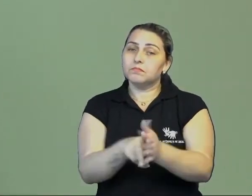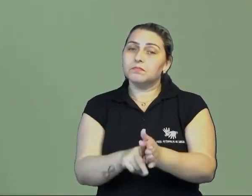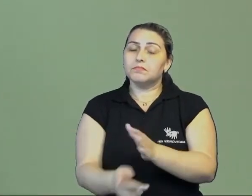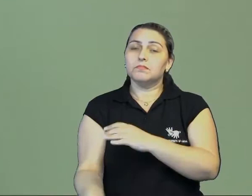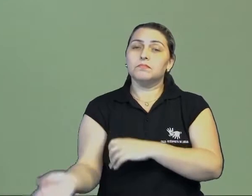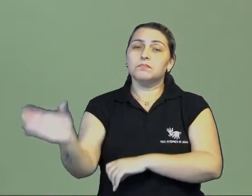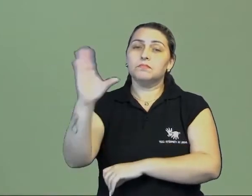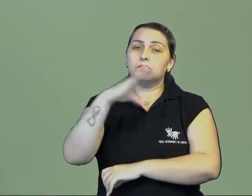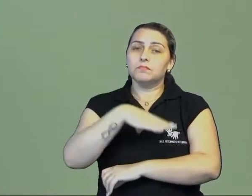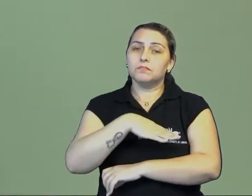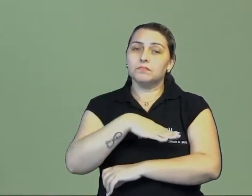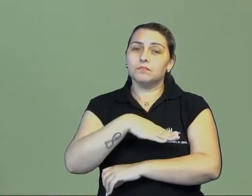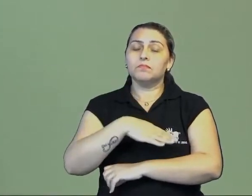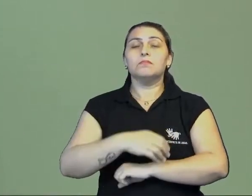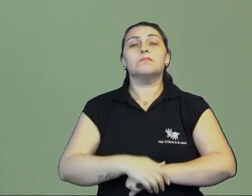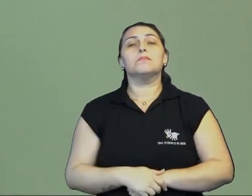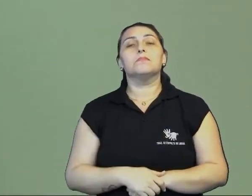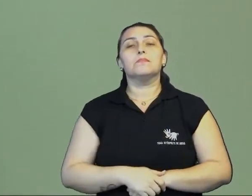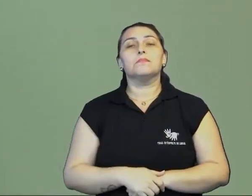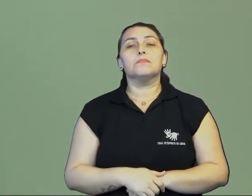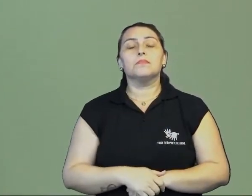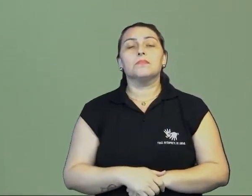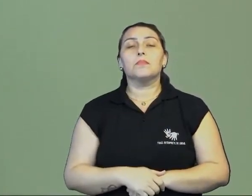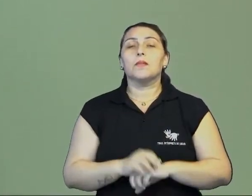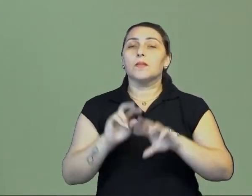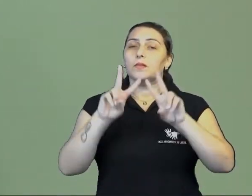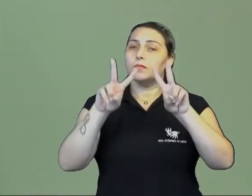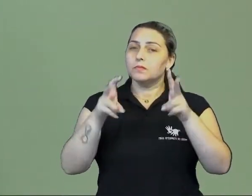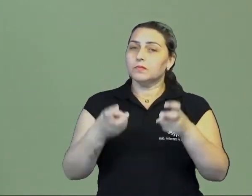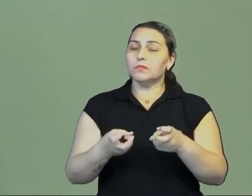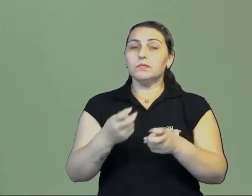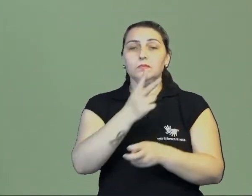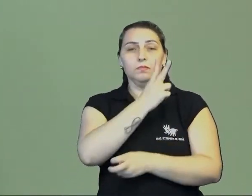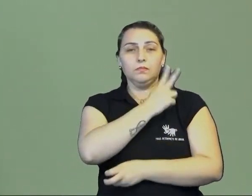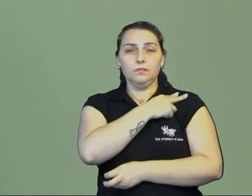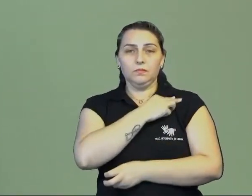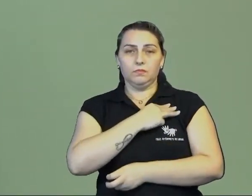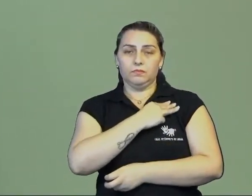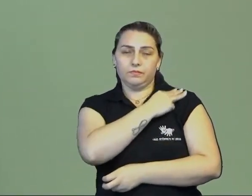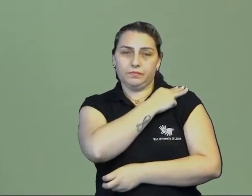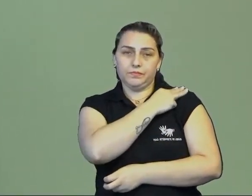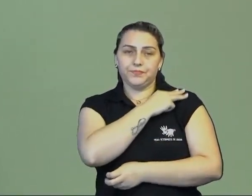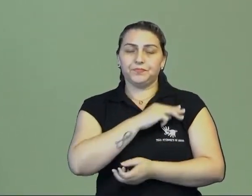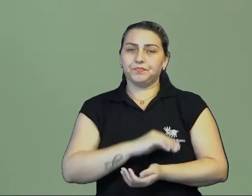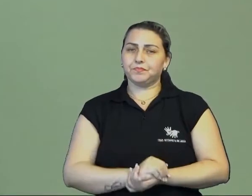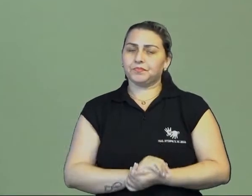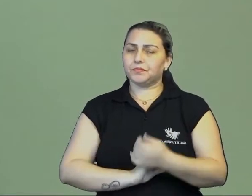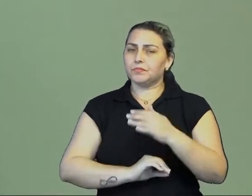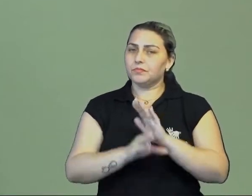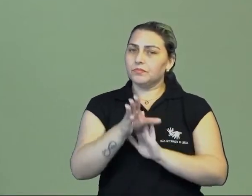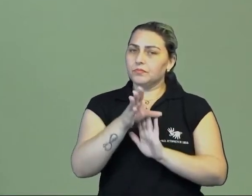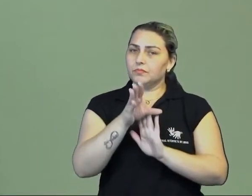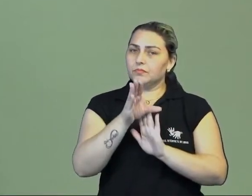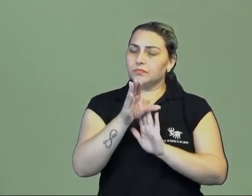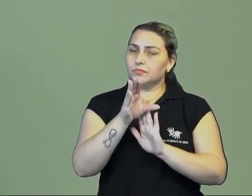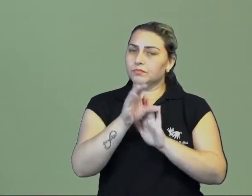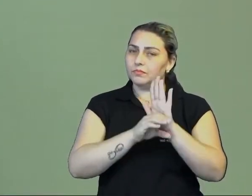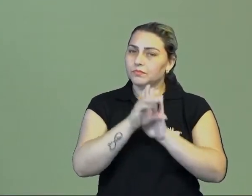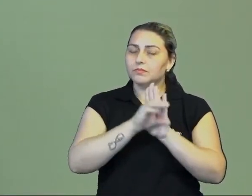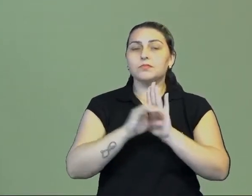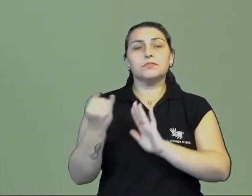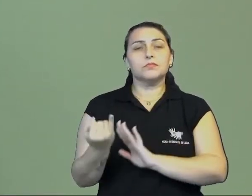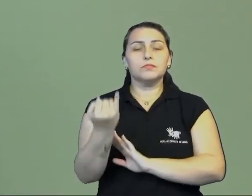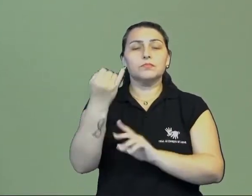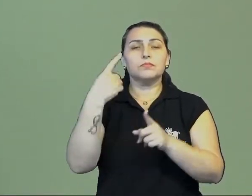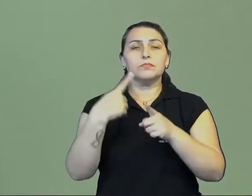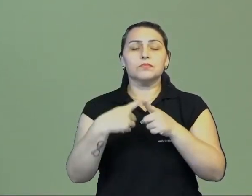a filha da polis, tá? É um conteúdo de segunda série. E esse conteúdo ele é importante